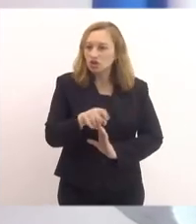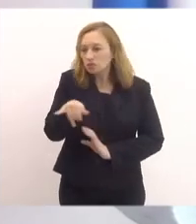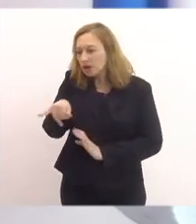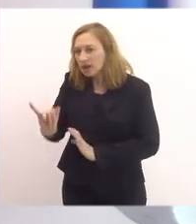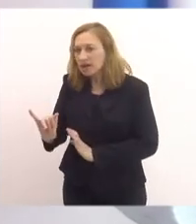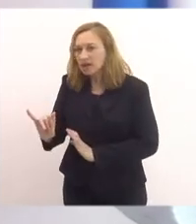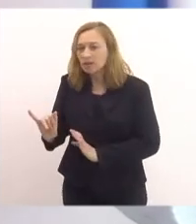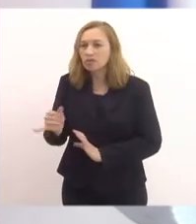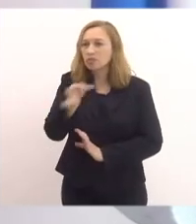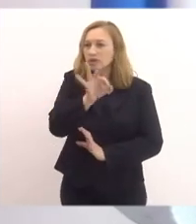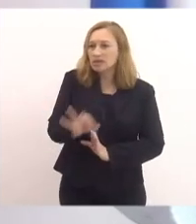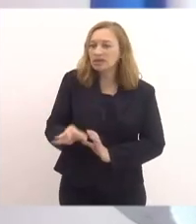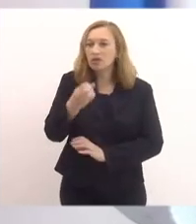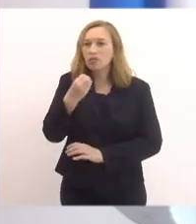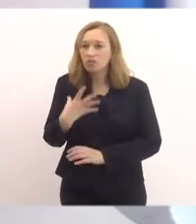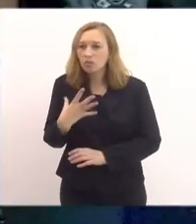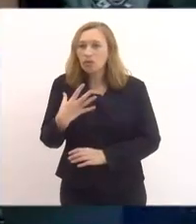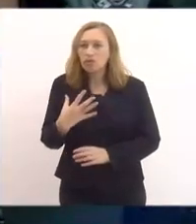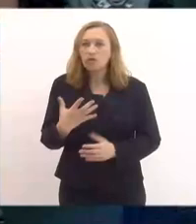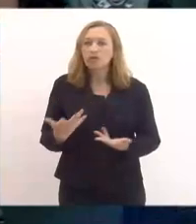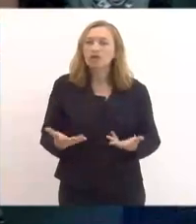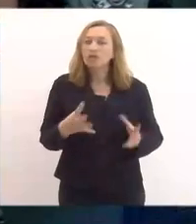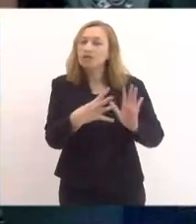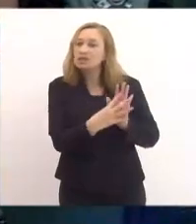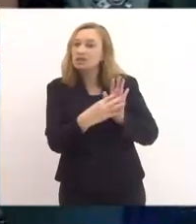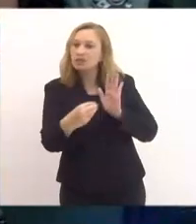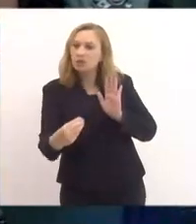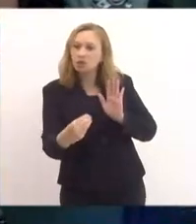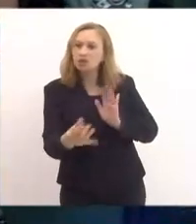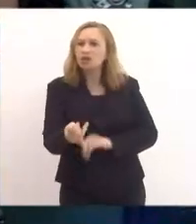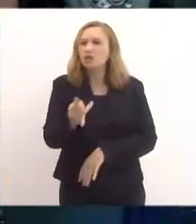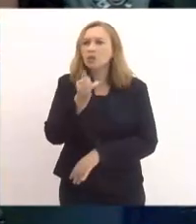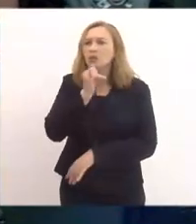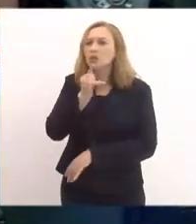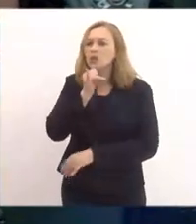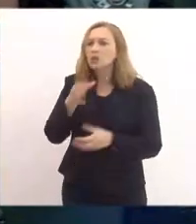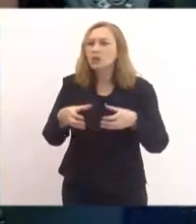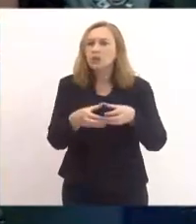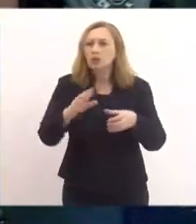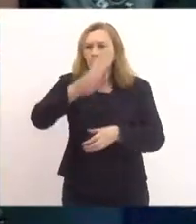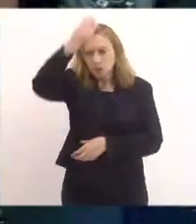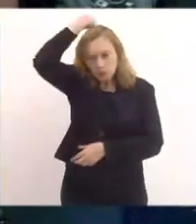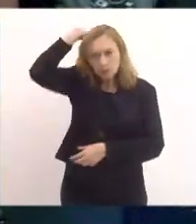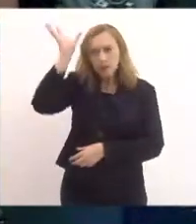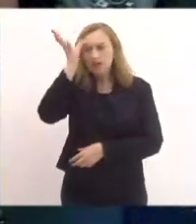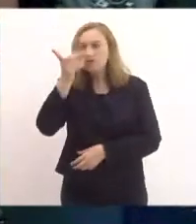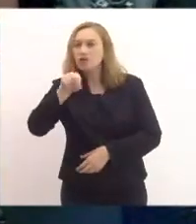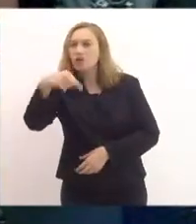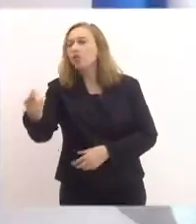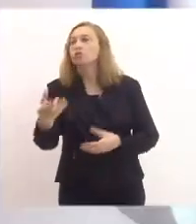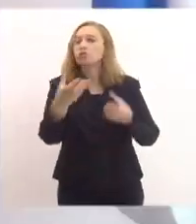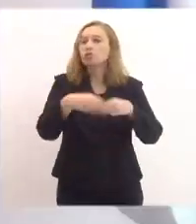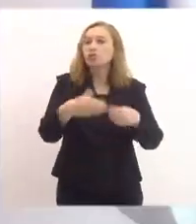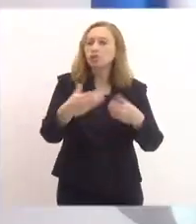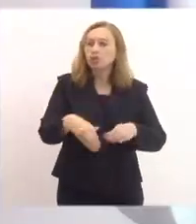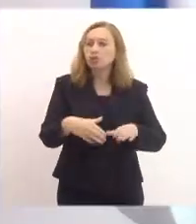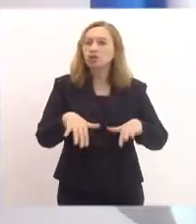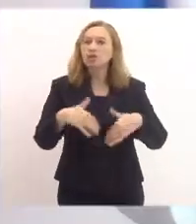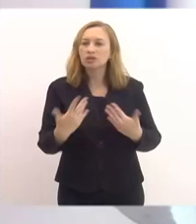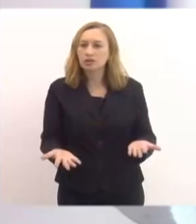tanto percentual. E aí serve de modelo. O exemplo do bombeiro serve de modelo para a gente resolver outros concursos.